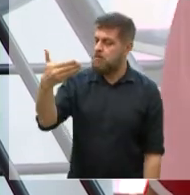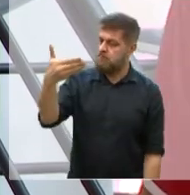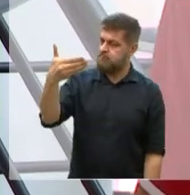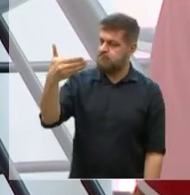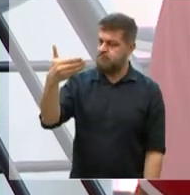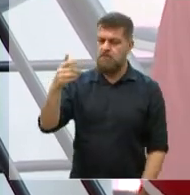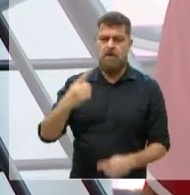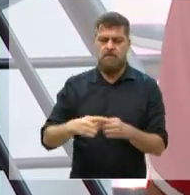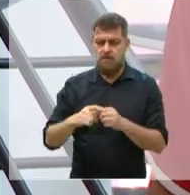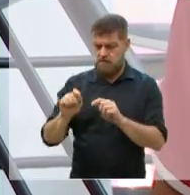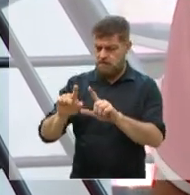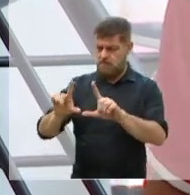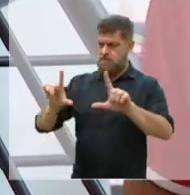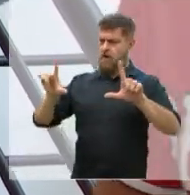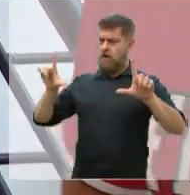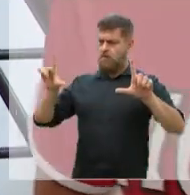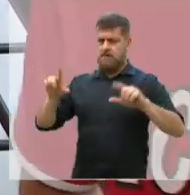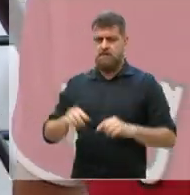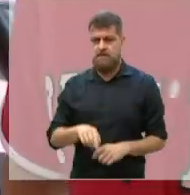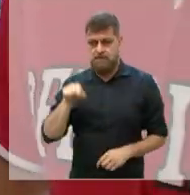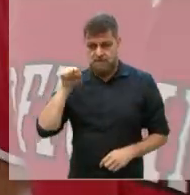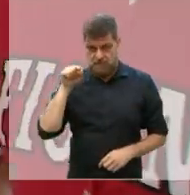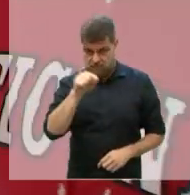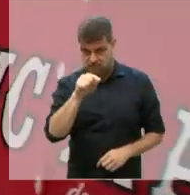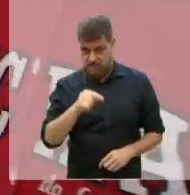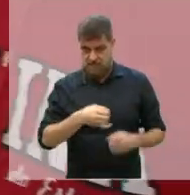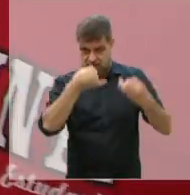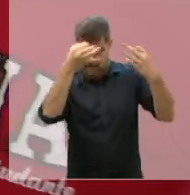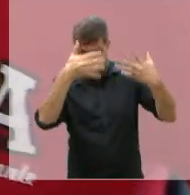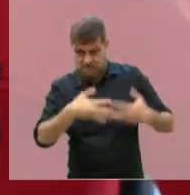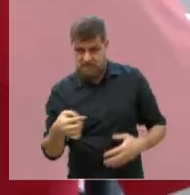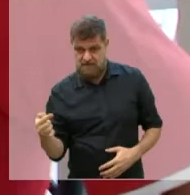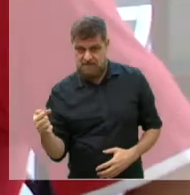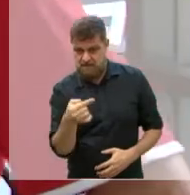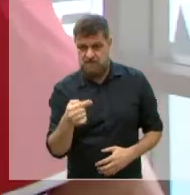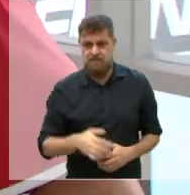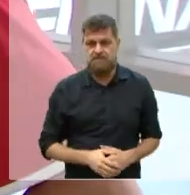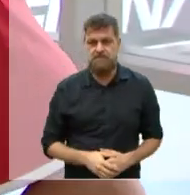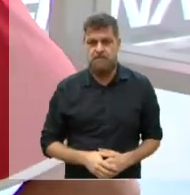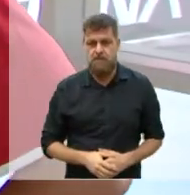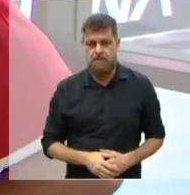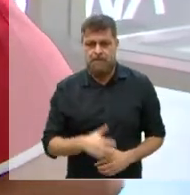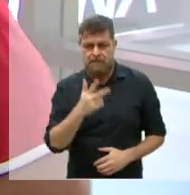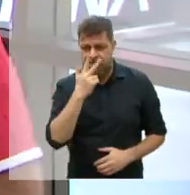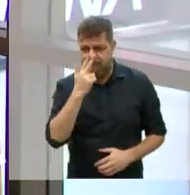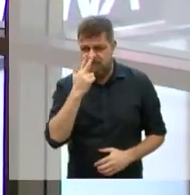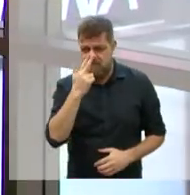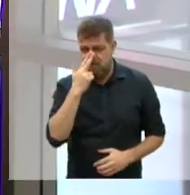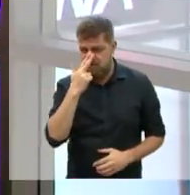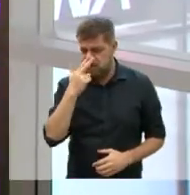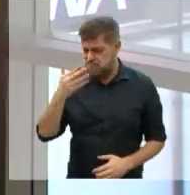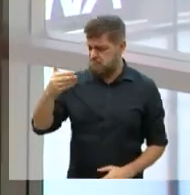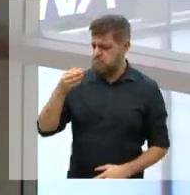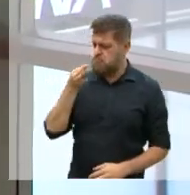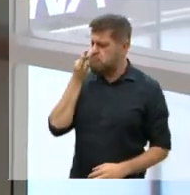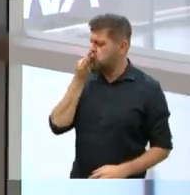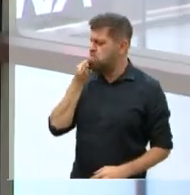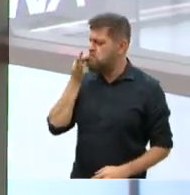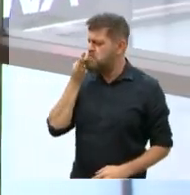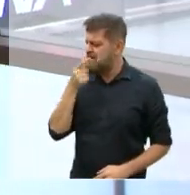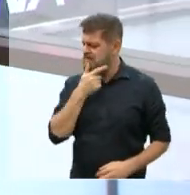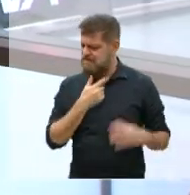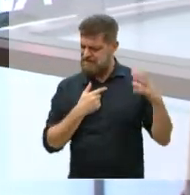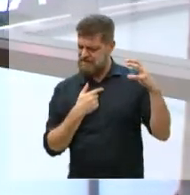como a imagem aumenta? A explicação, ó, tá aqui, né, professor? Parece que não tem nada a ver uma coisa com a outra. Na verdade, a